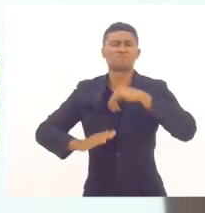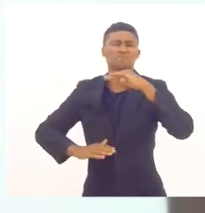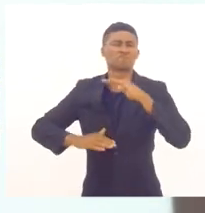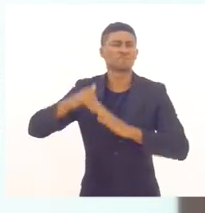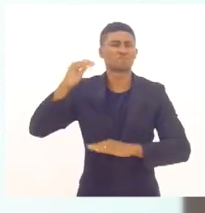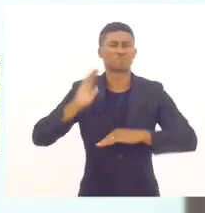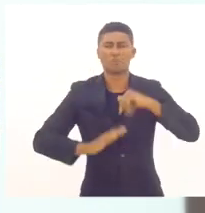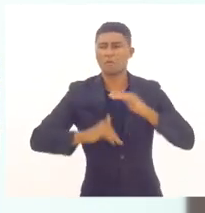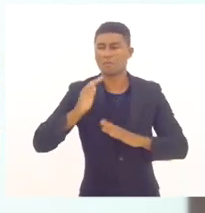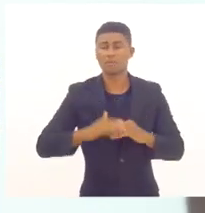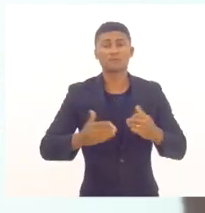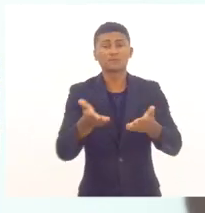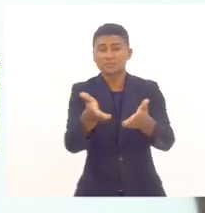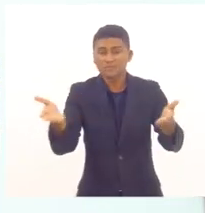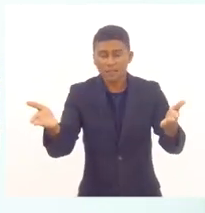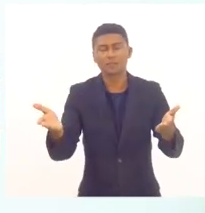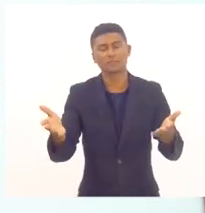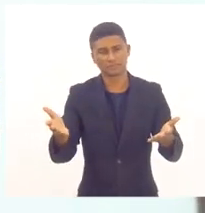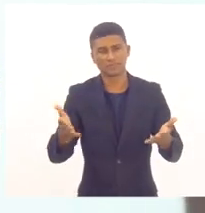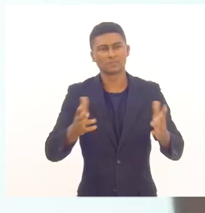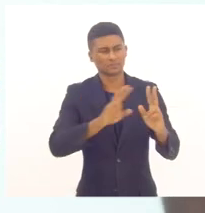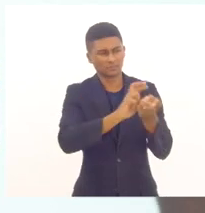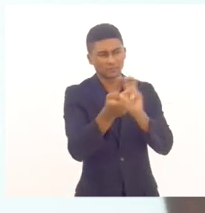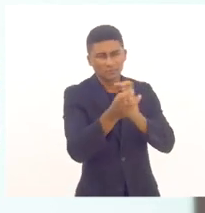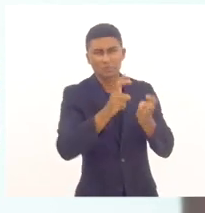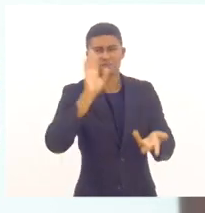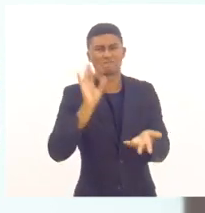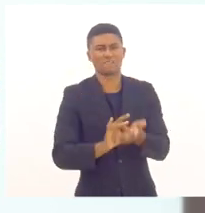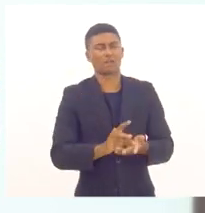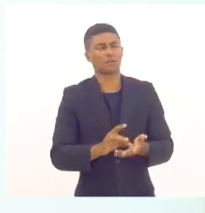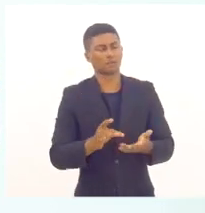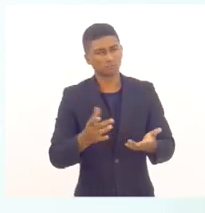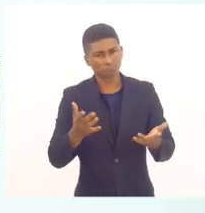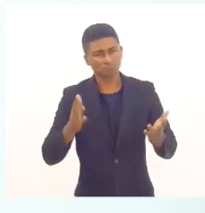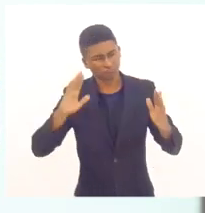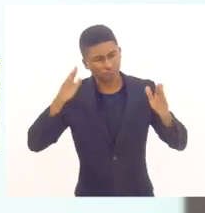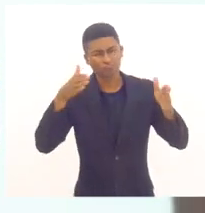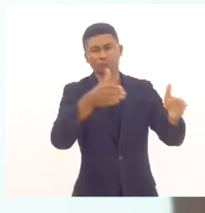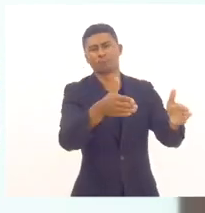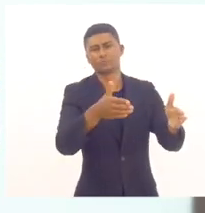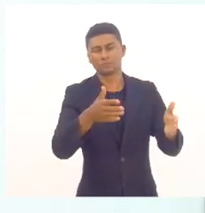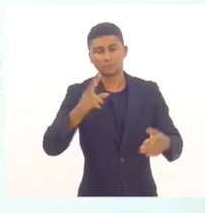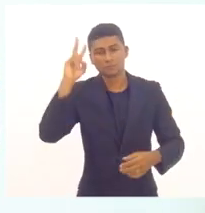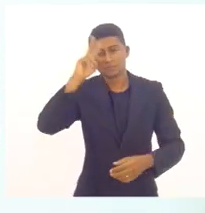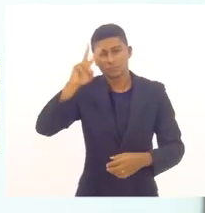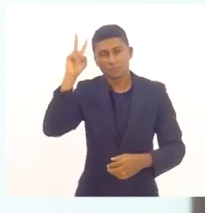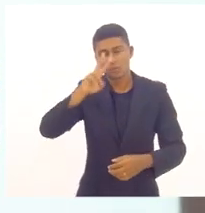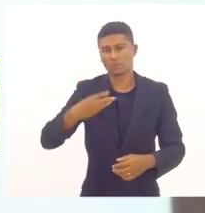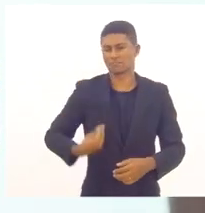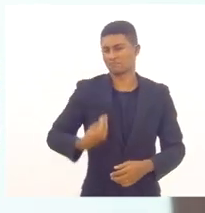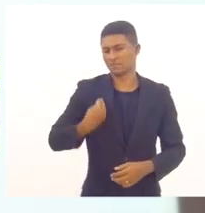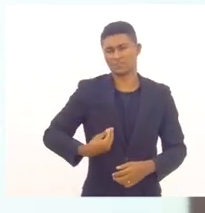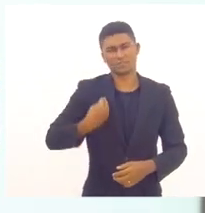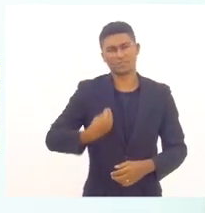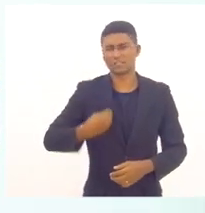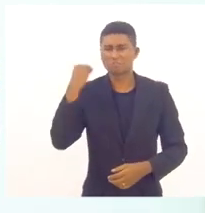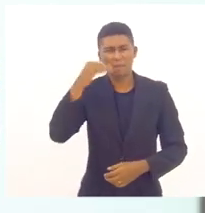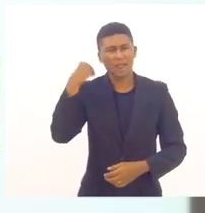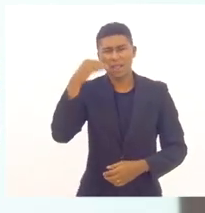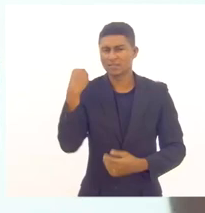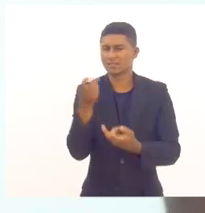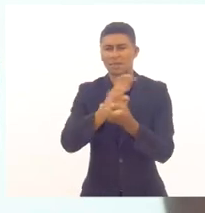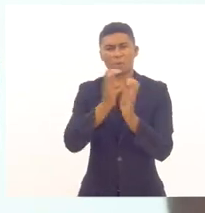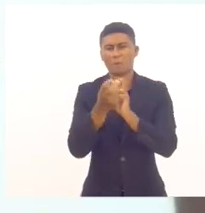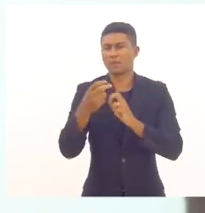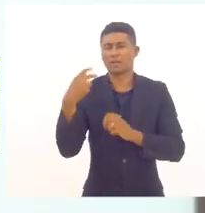pessoas engajadas na capoeira, com pessoas que fazem parte da história, da vivência, da experiência da capoeira no estado do